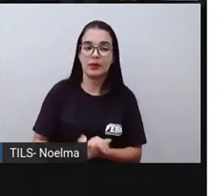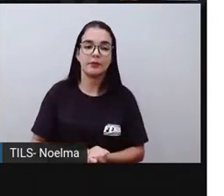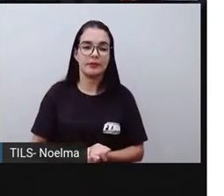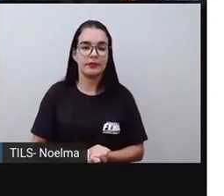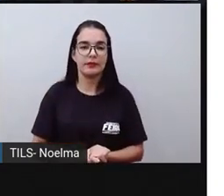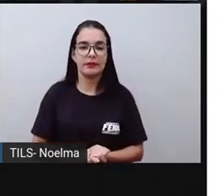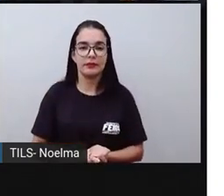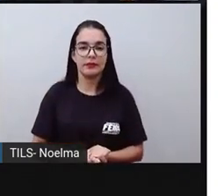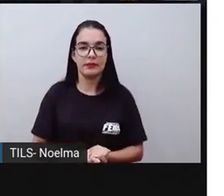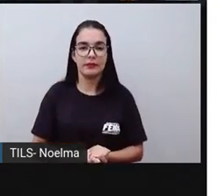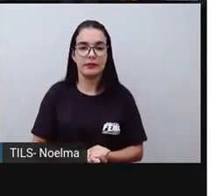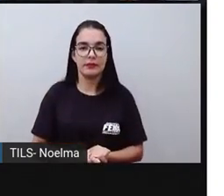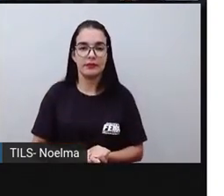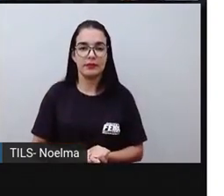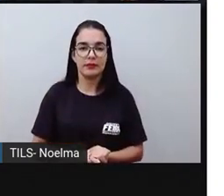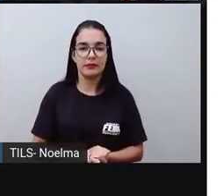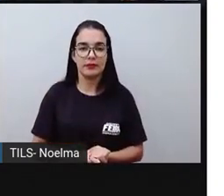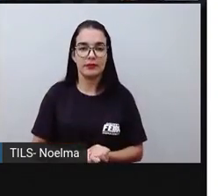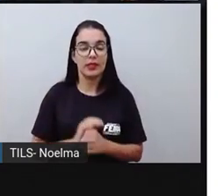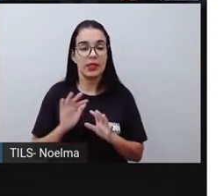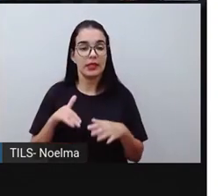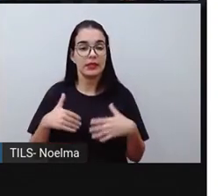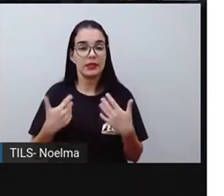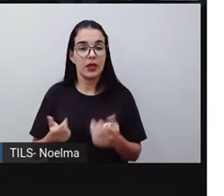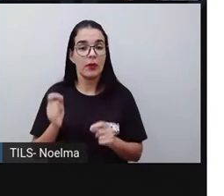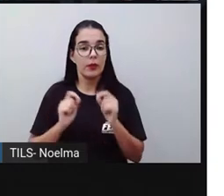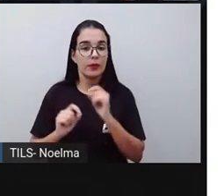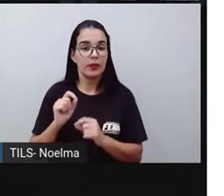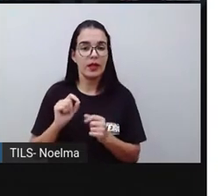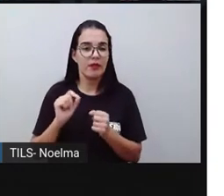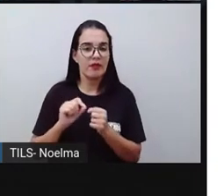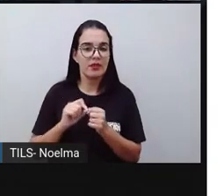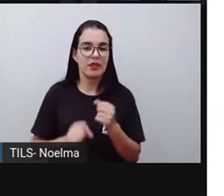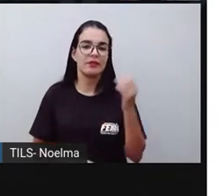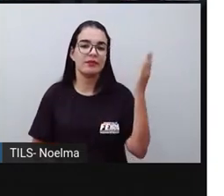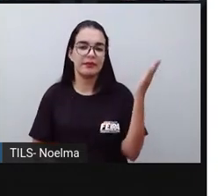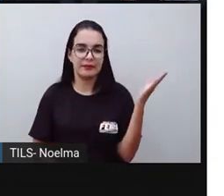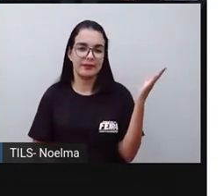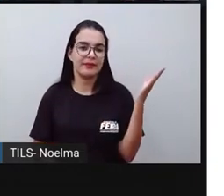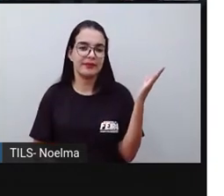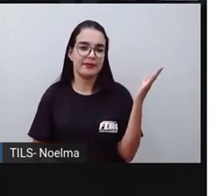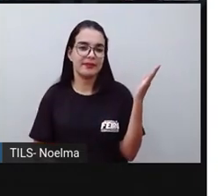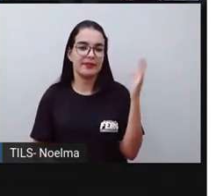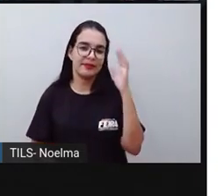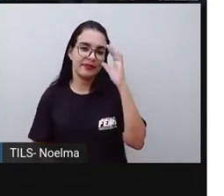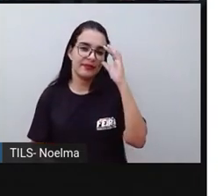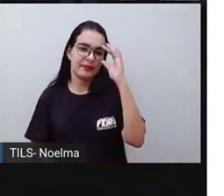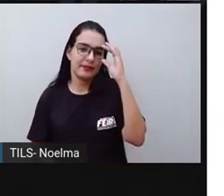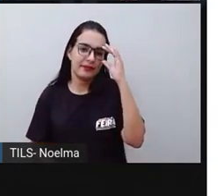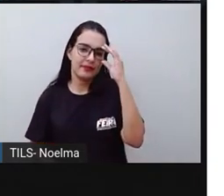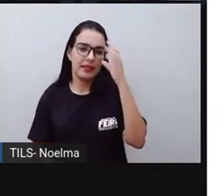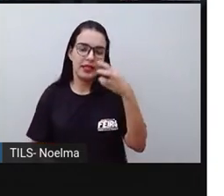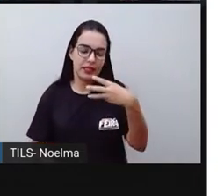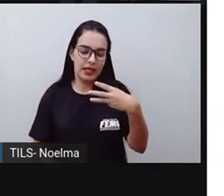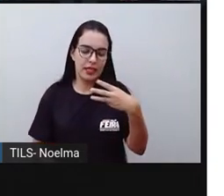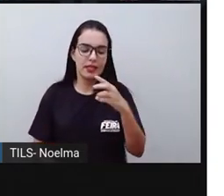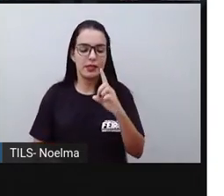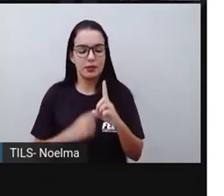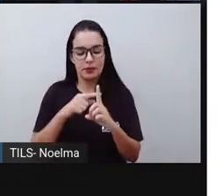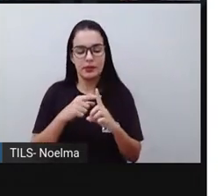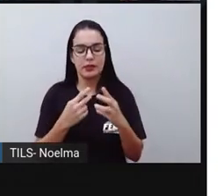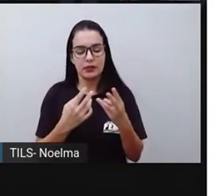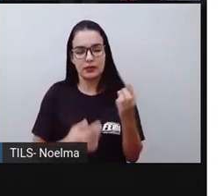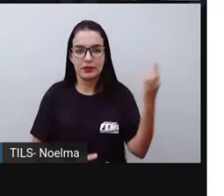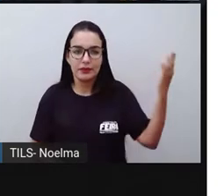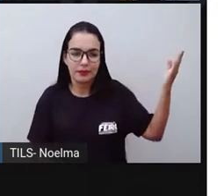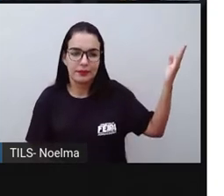resultado para este problema. E aí, neste caso, a gente juntando as rosas do buquê, ficaria 3 mais 3